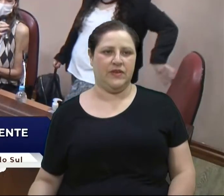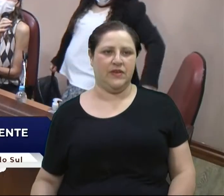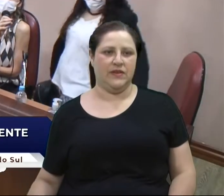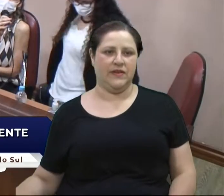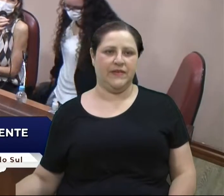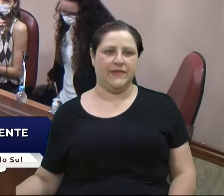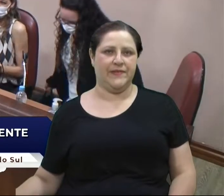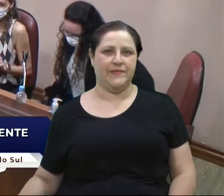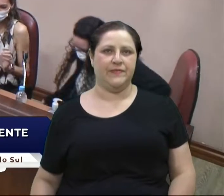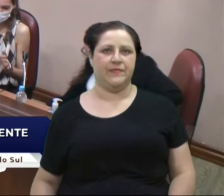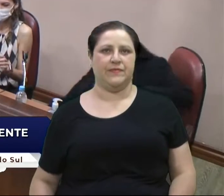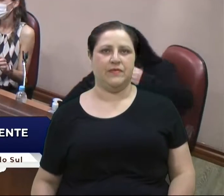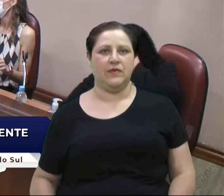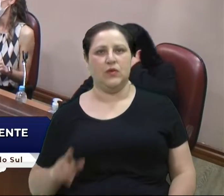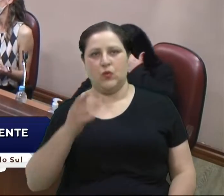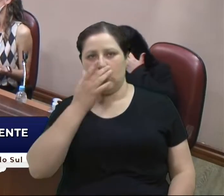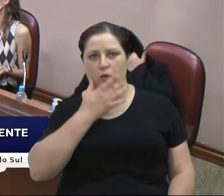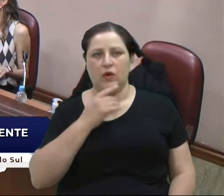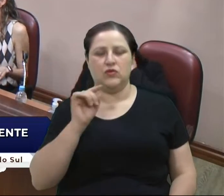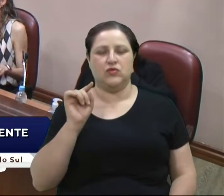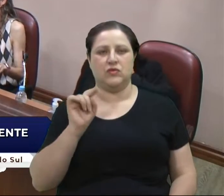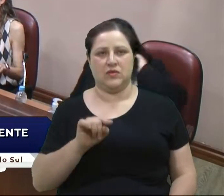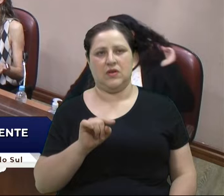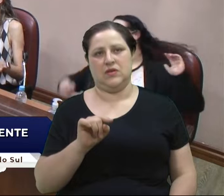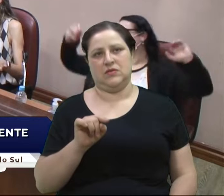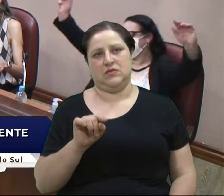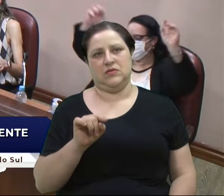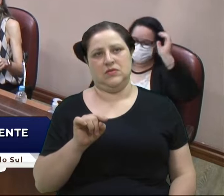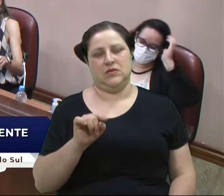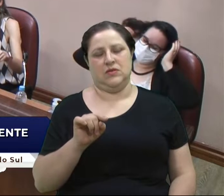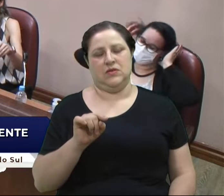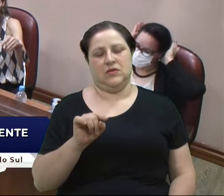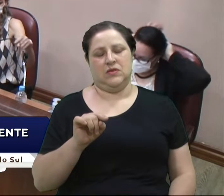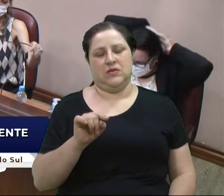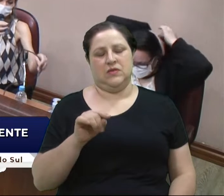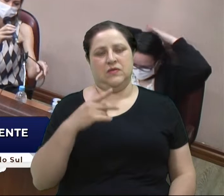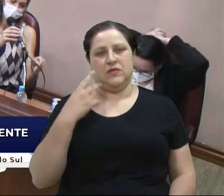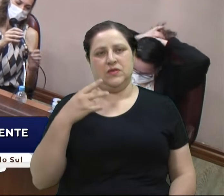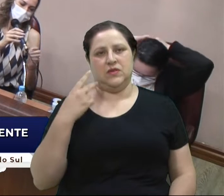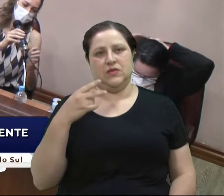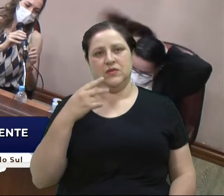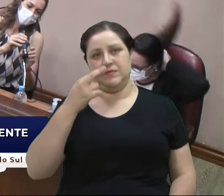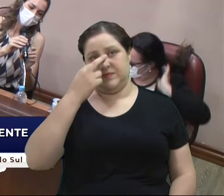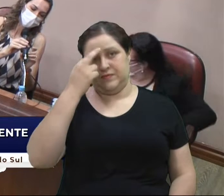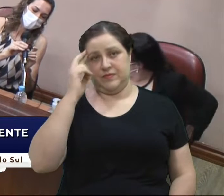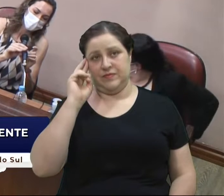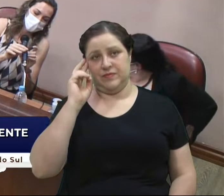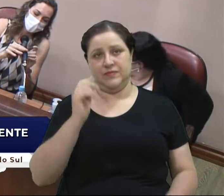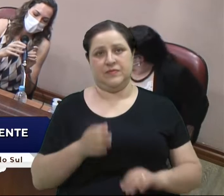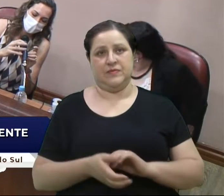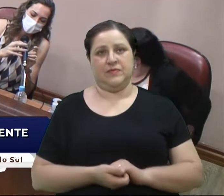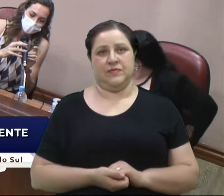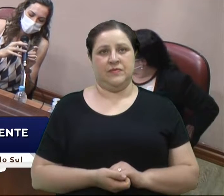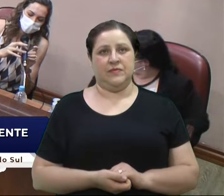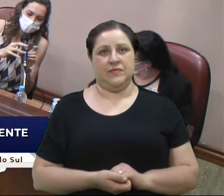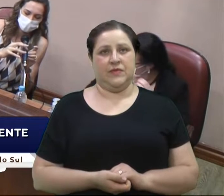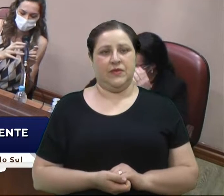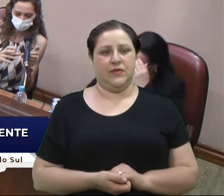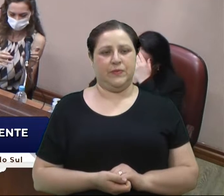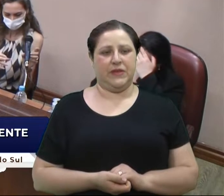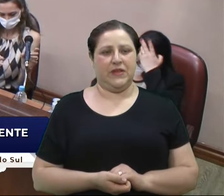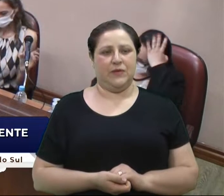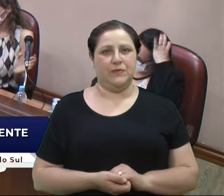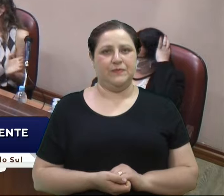tarde. Bom dia. Obrigada, estamos à disposição. Obrigado pela sua explanação. Eu vou aproveitar que chegou agora a nossa